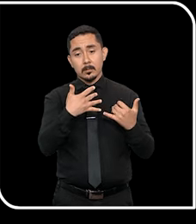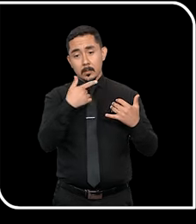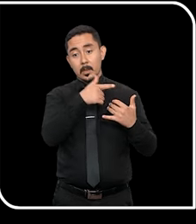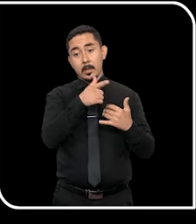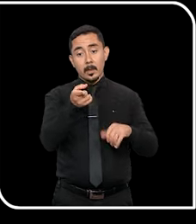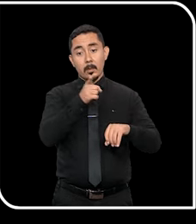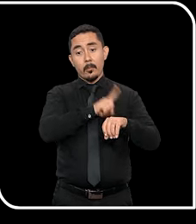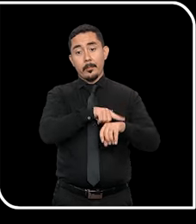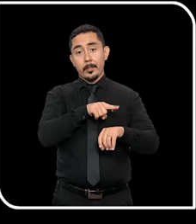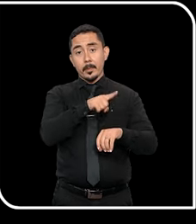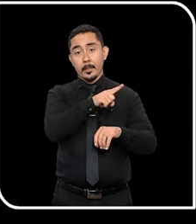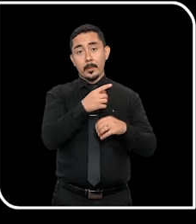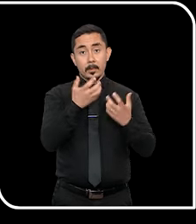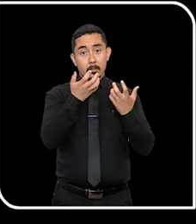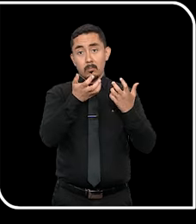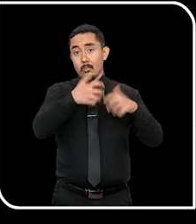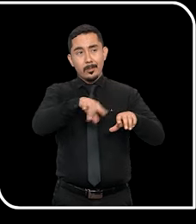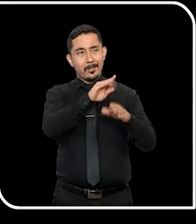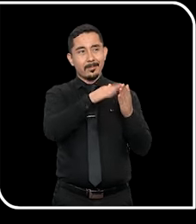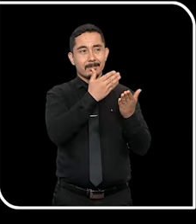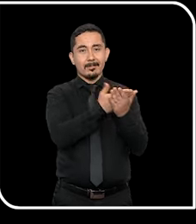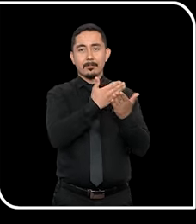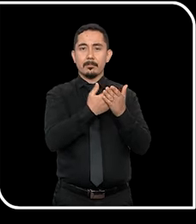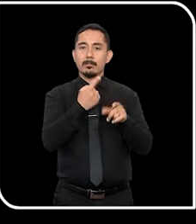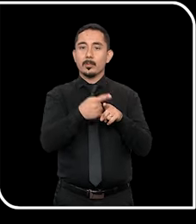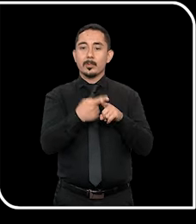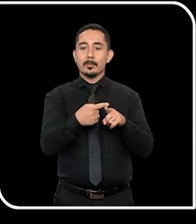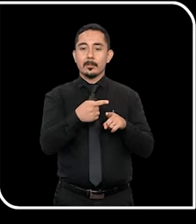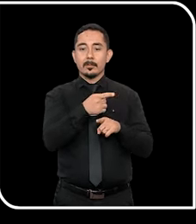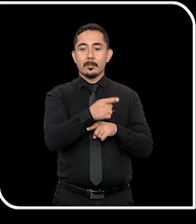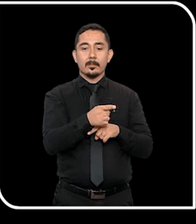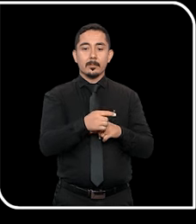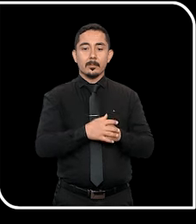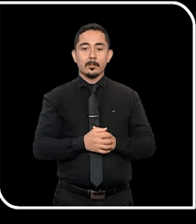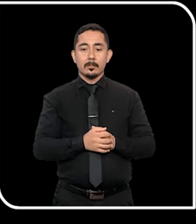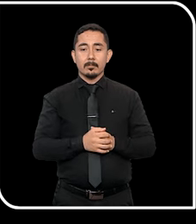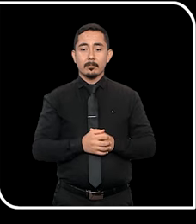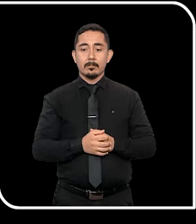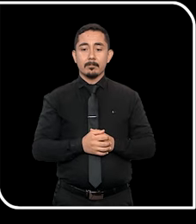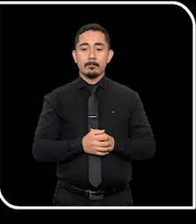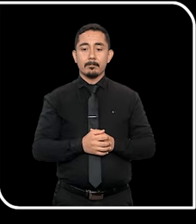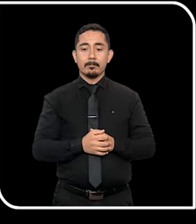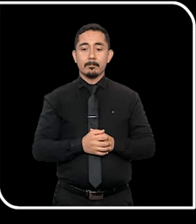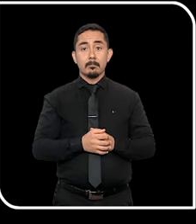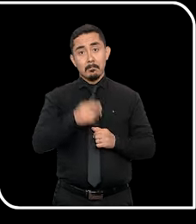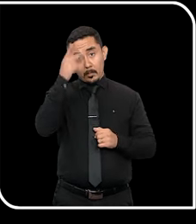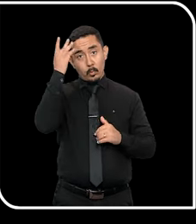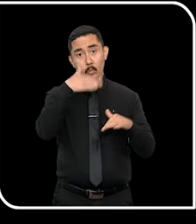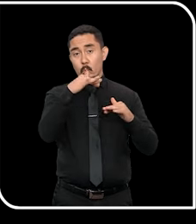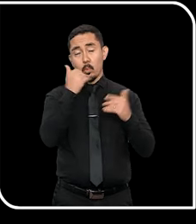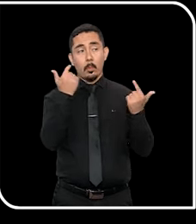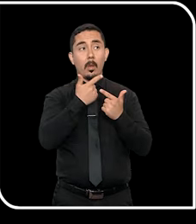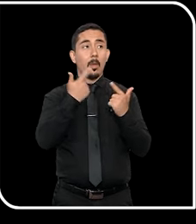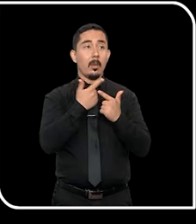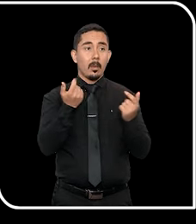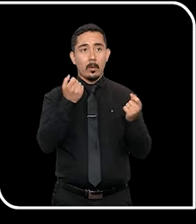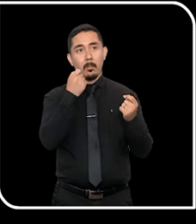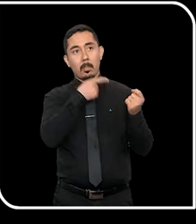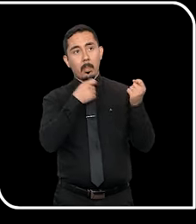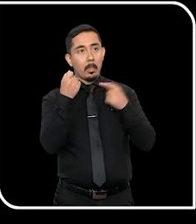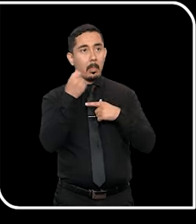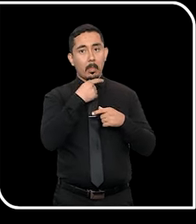assim chegou uma hora que ele não queria mais ir pra escola porque né não não as pessoas Riam dele